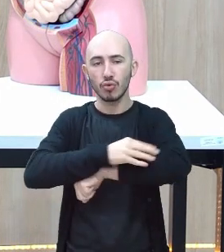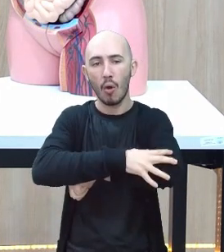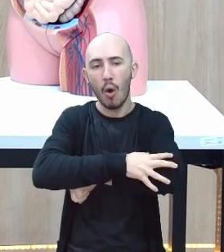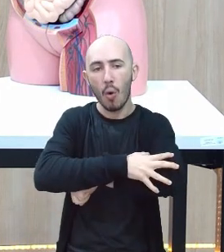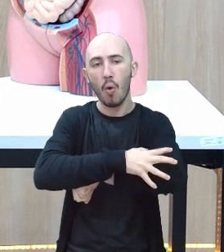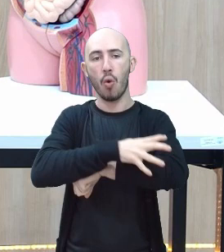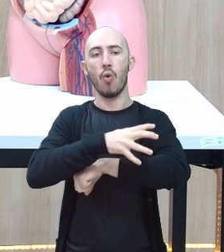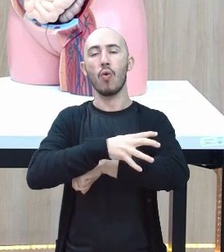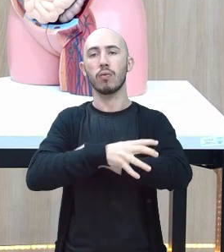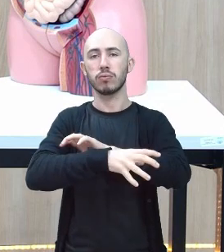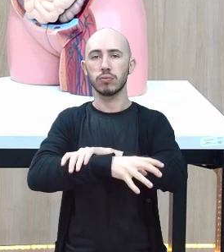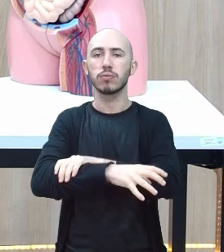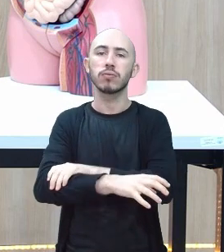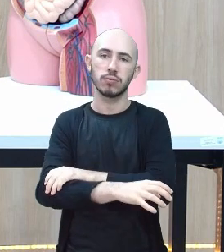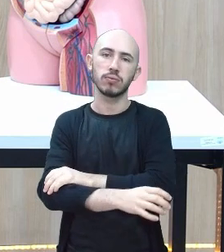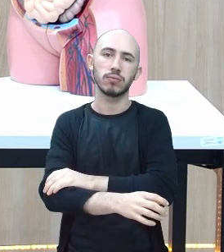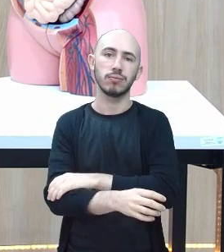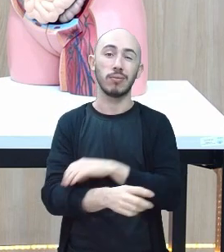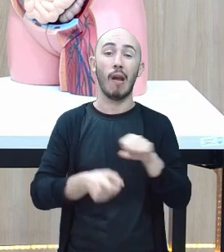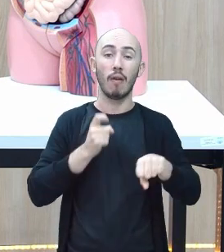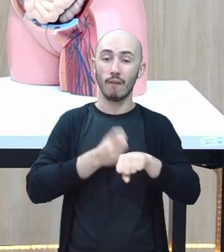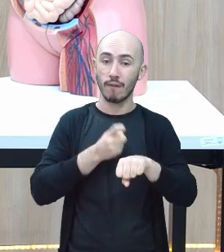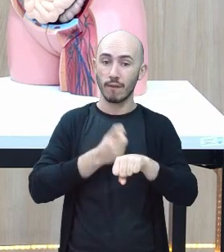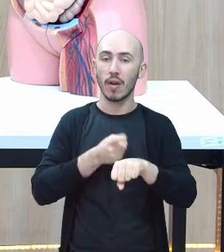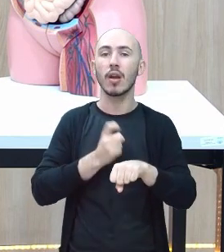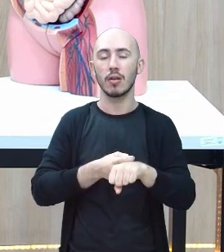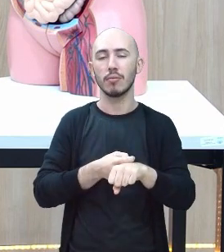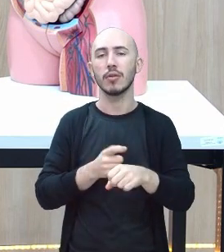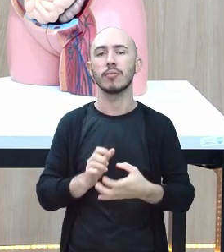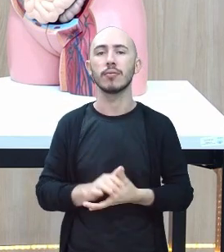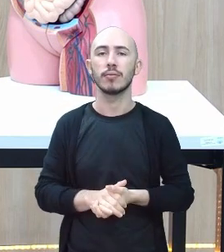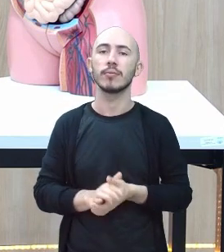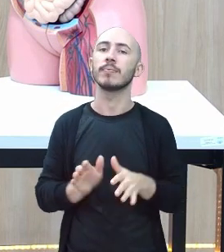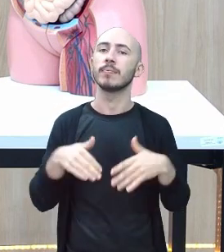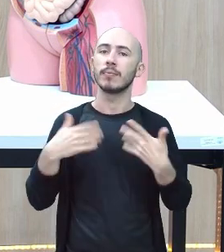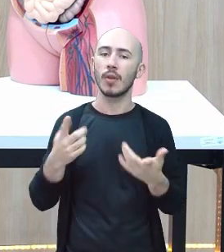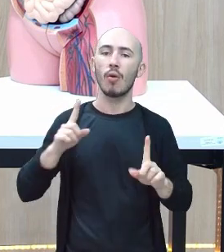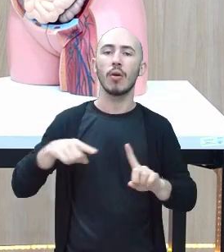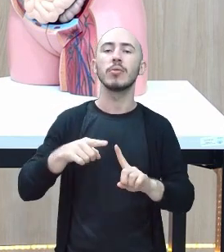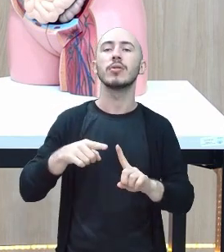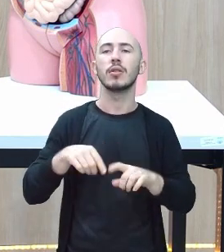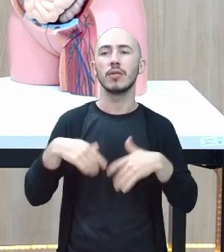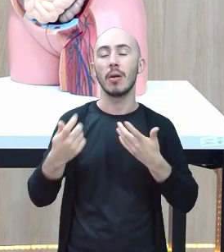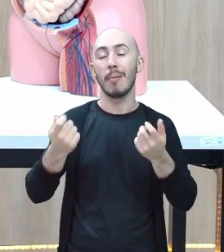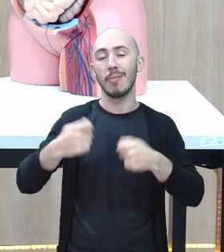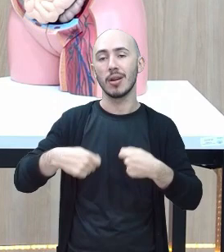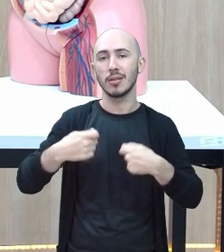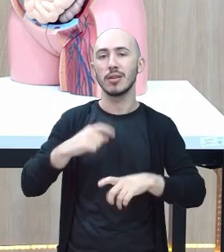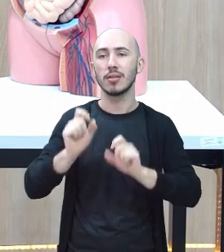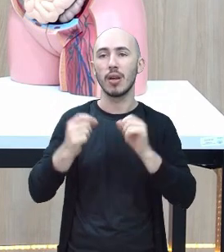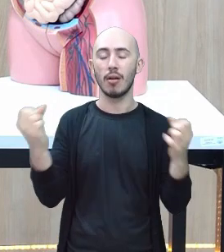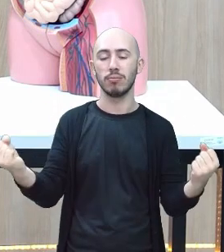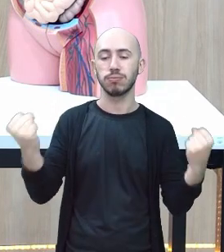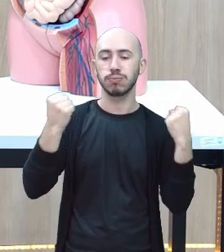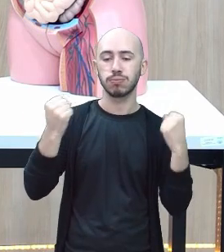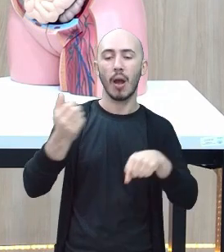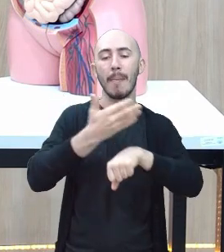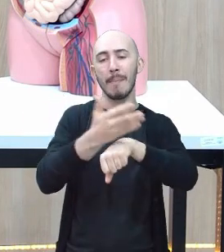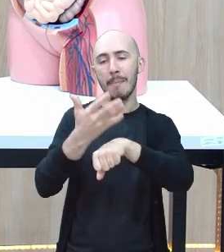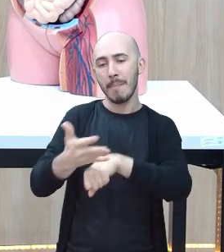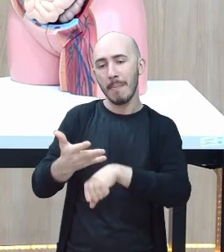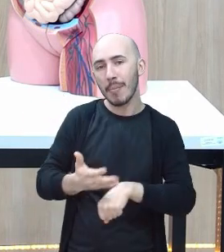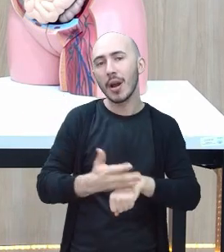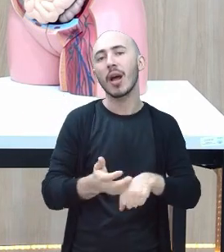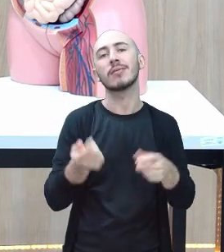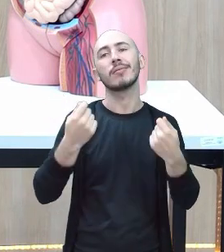mais firmeza no músculo, não fique um músculo flácido. Então, ele precisa de exercício, precisamos nos